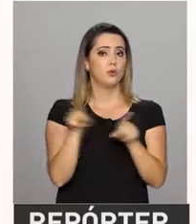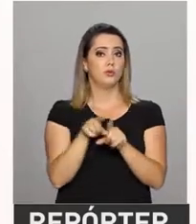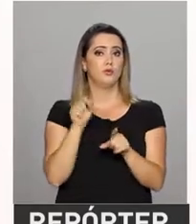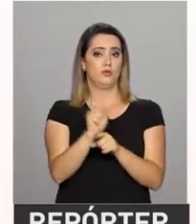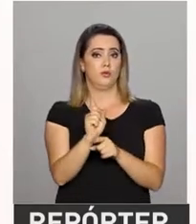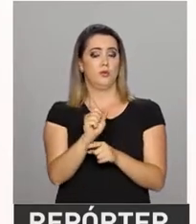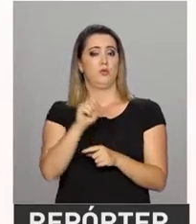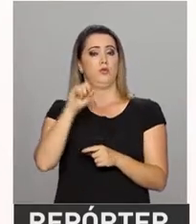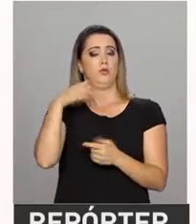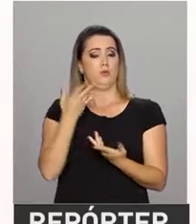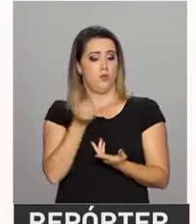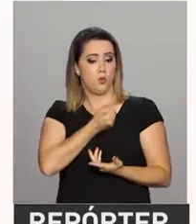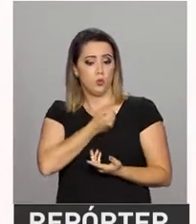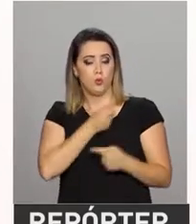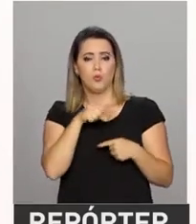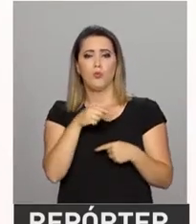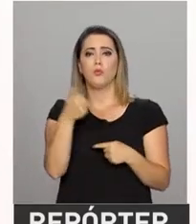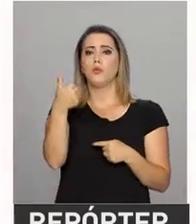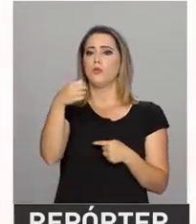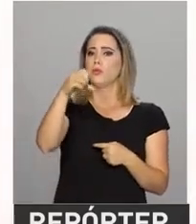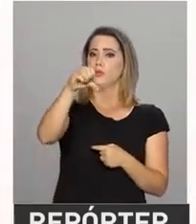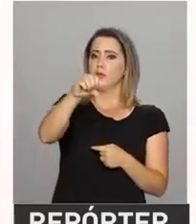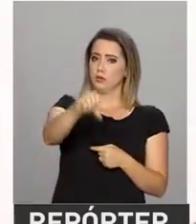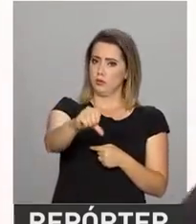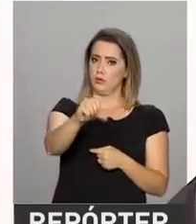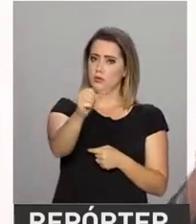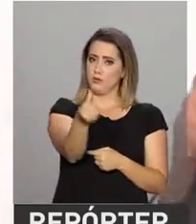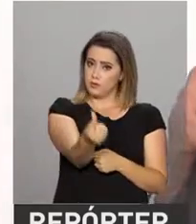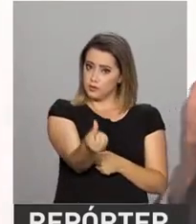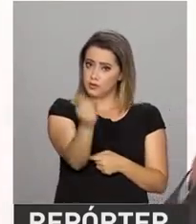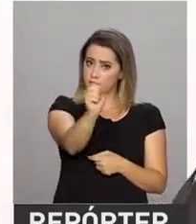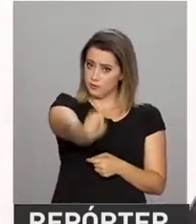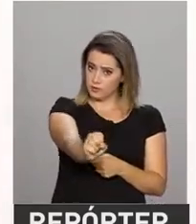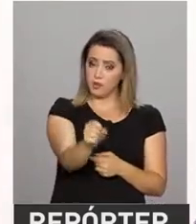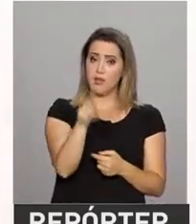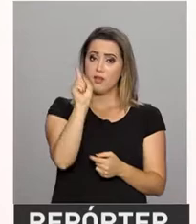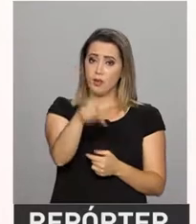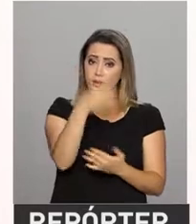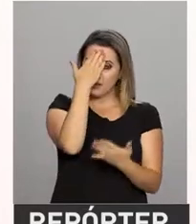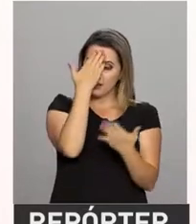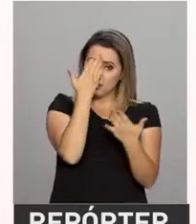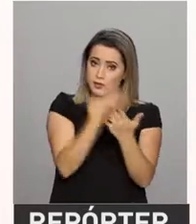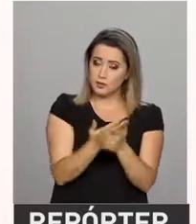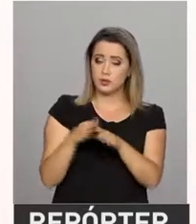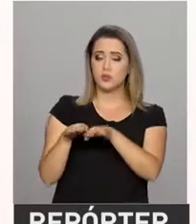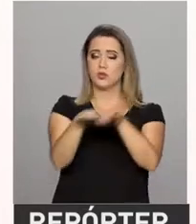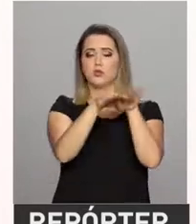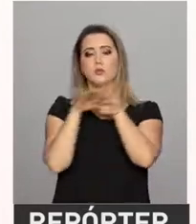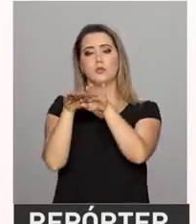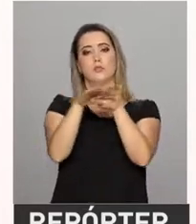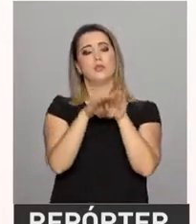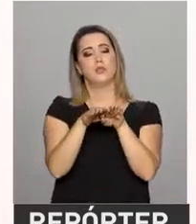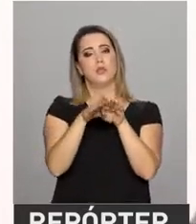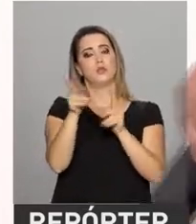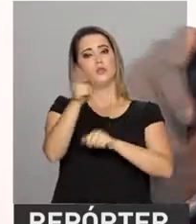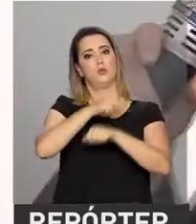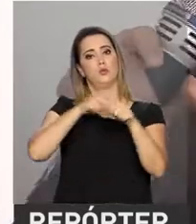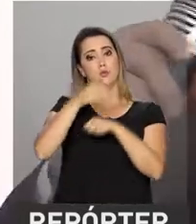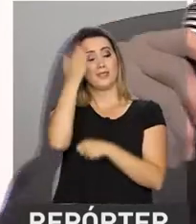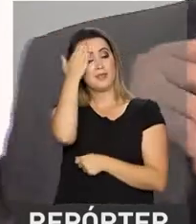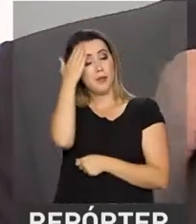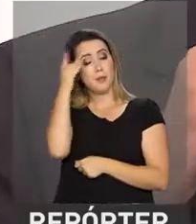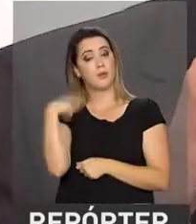o índice que em 1968 é a crença confiança na estabilidade do país não é sabendo